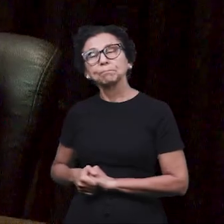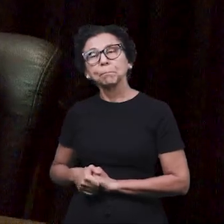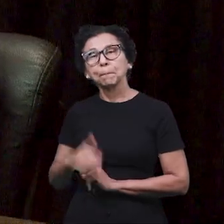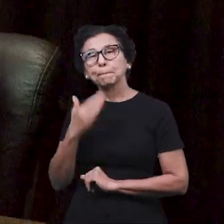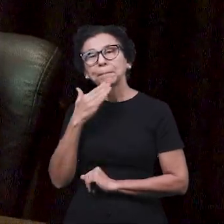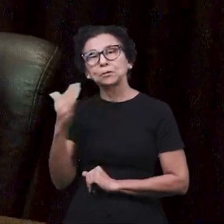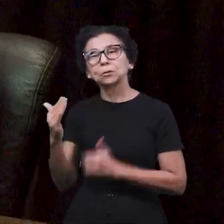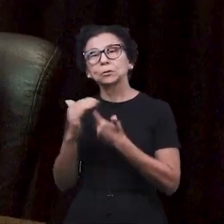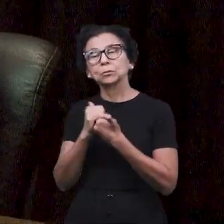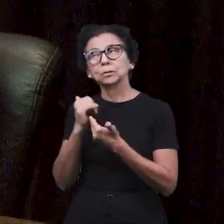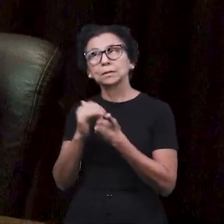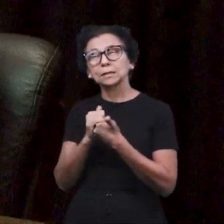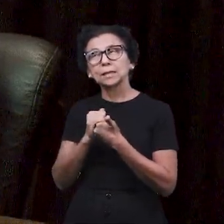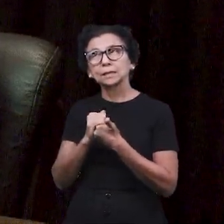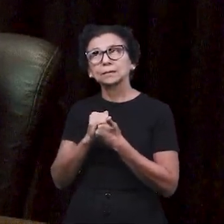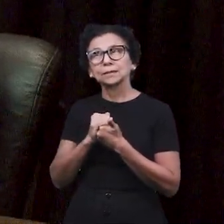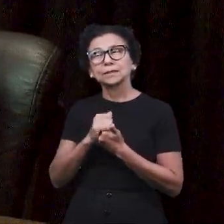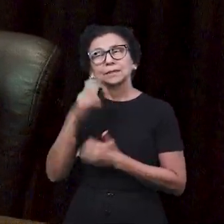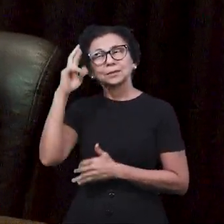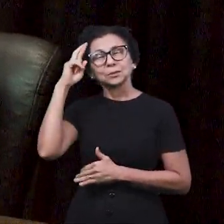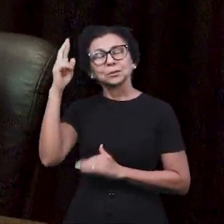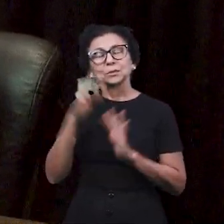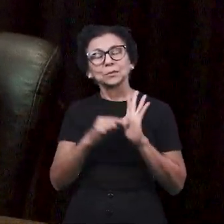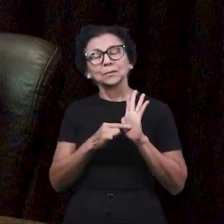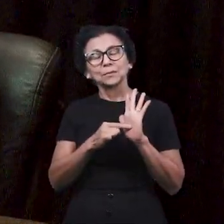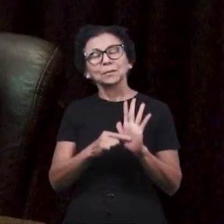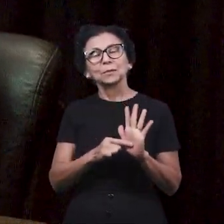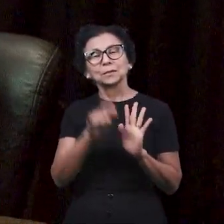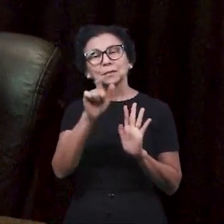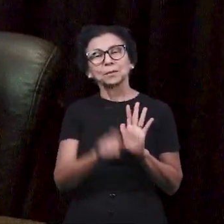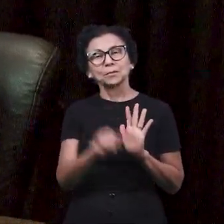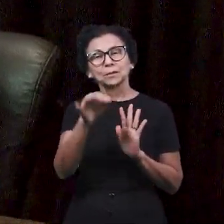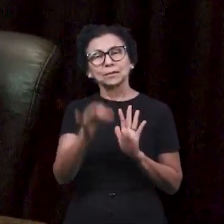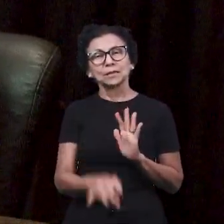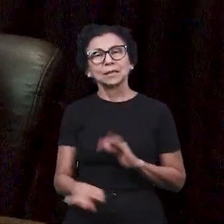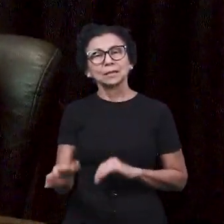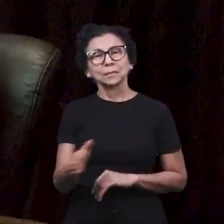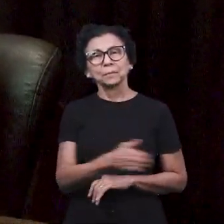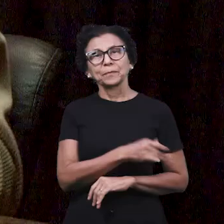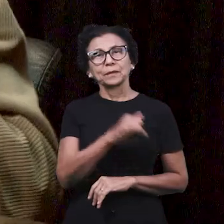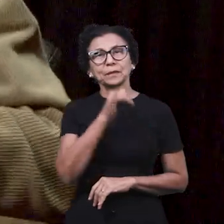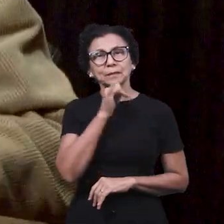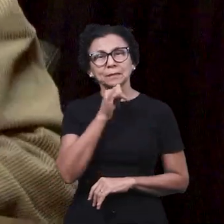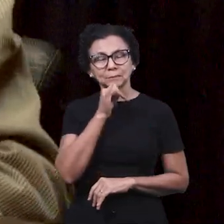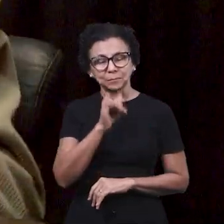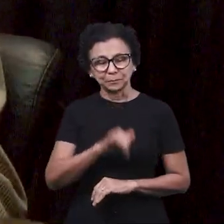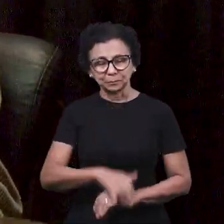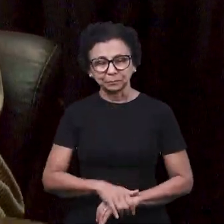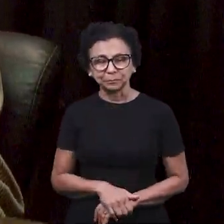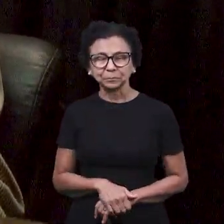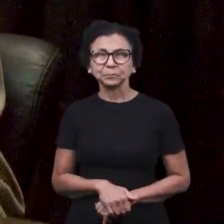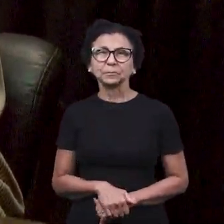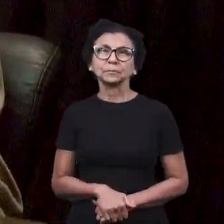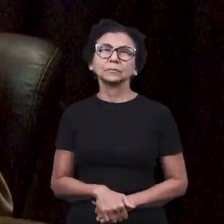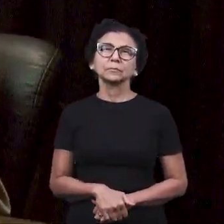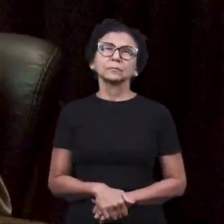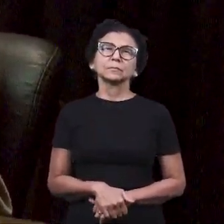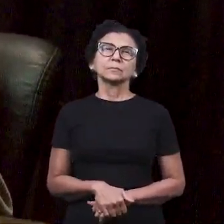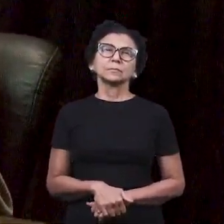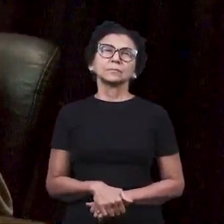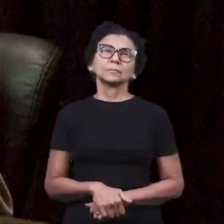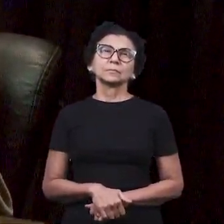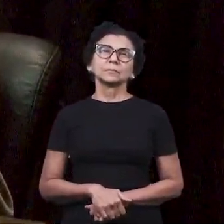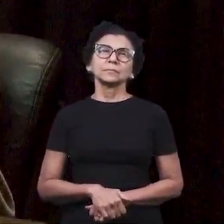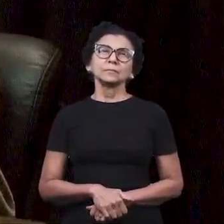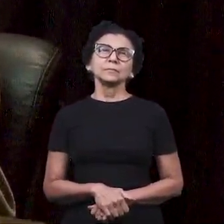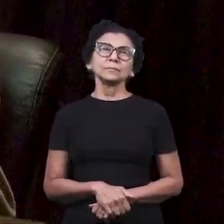vai encaminhar. O Senhor que vai Direcionar todas encaminhar. as coisas. Eu vou citar um exemplo aqui que eu achei importante. Lá